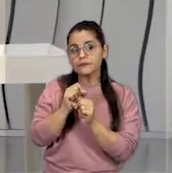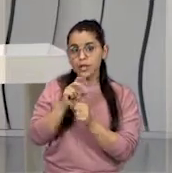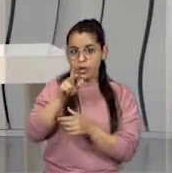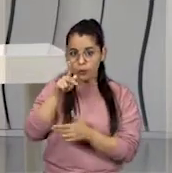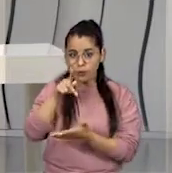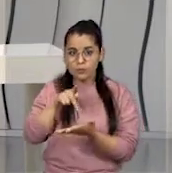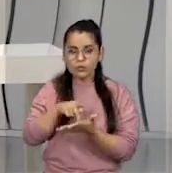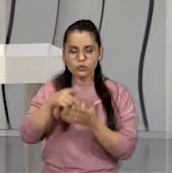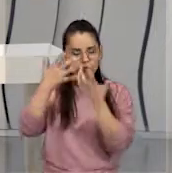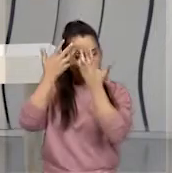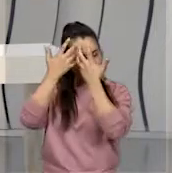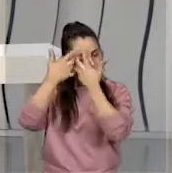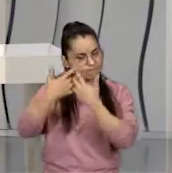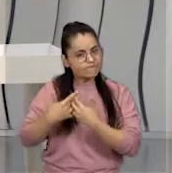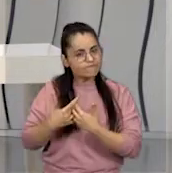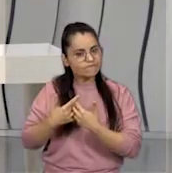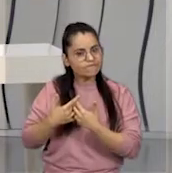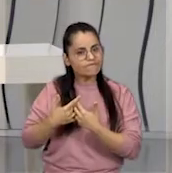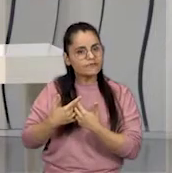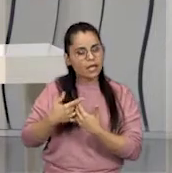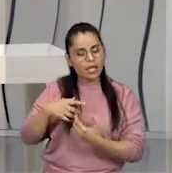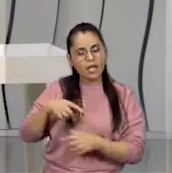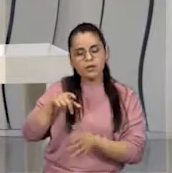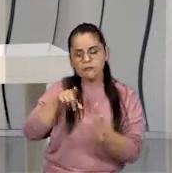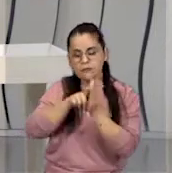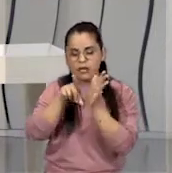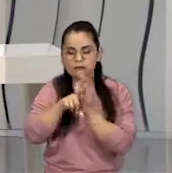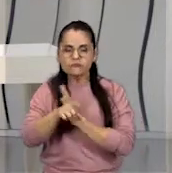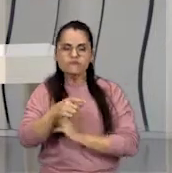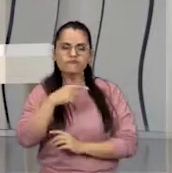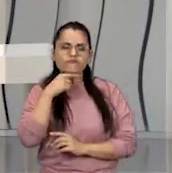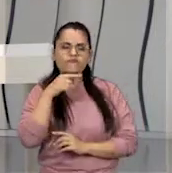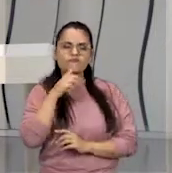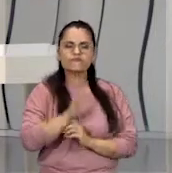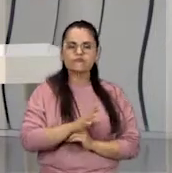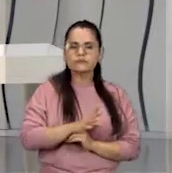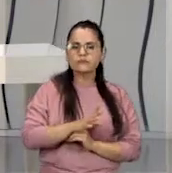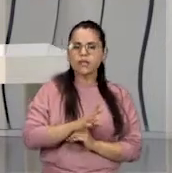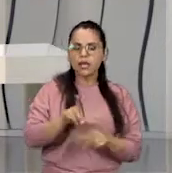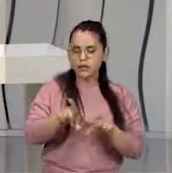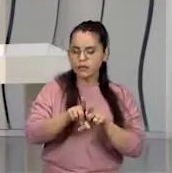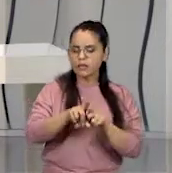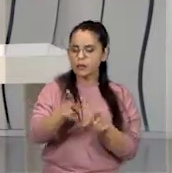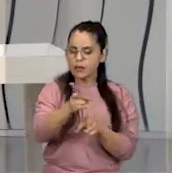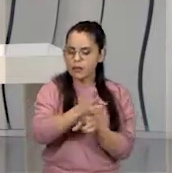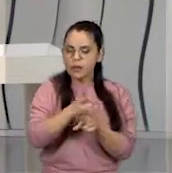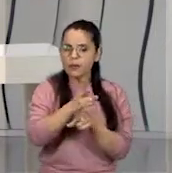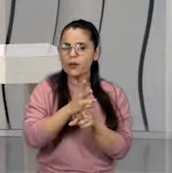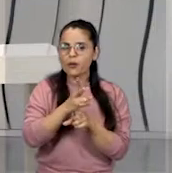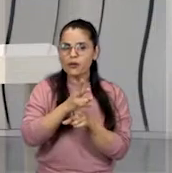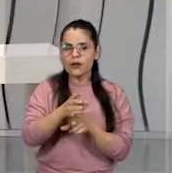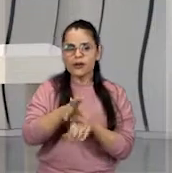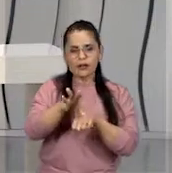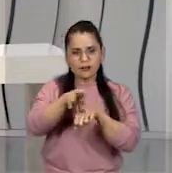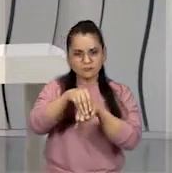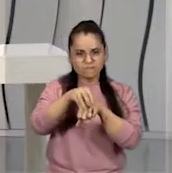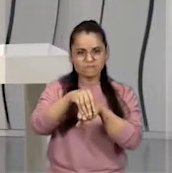que refletia, questionava, indagava, duvidava e que realmente buscava o